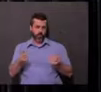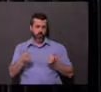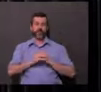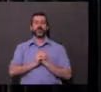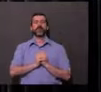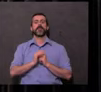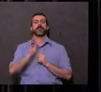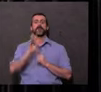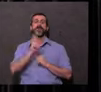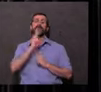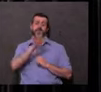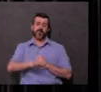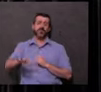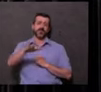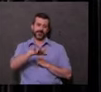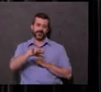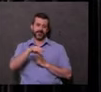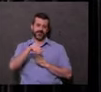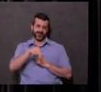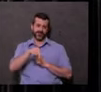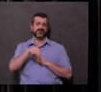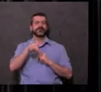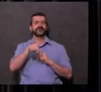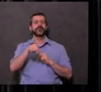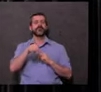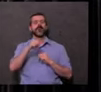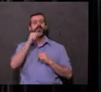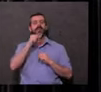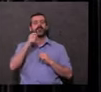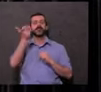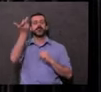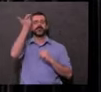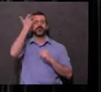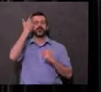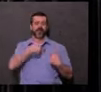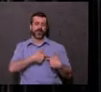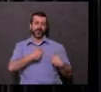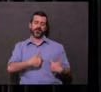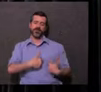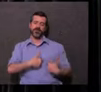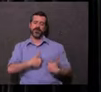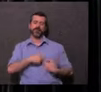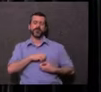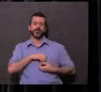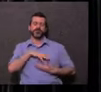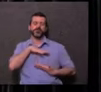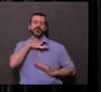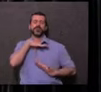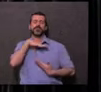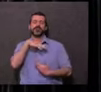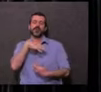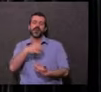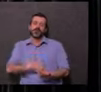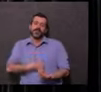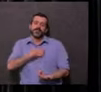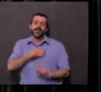Fátima é lugar em que afloram à mente e ao coração os sentimentos mais íntimos que albergamos em